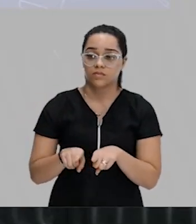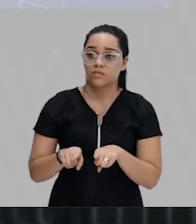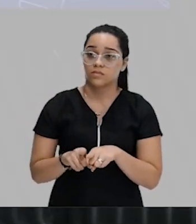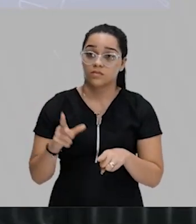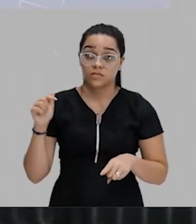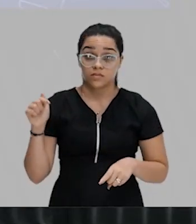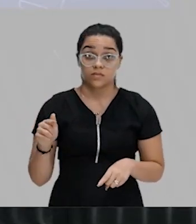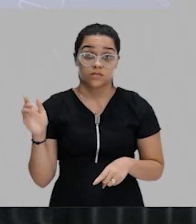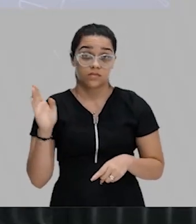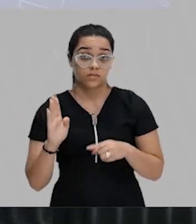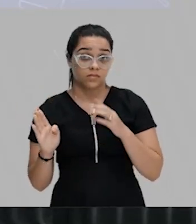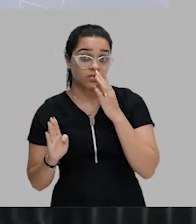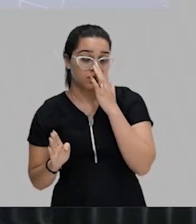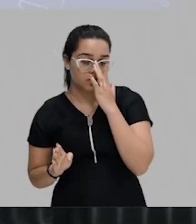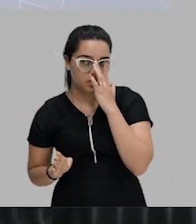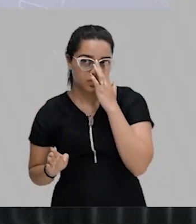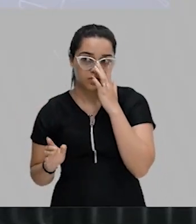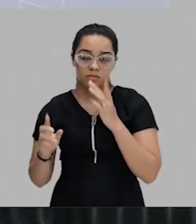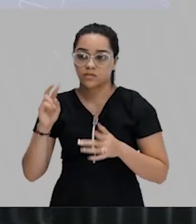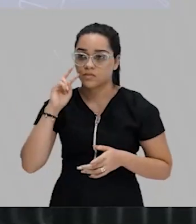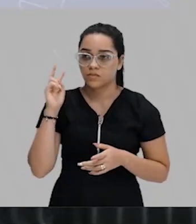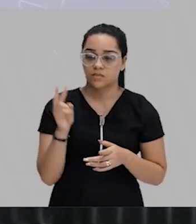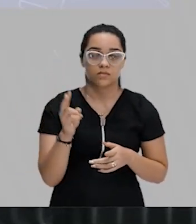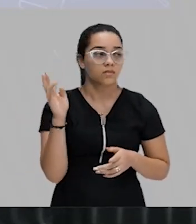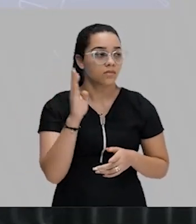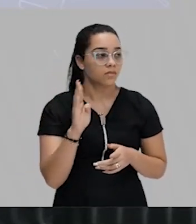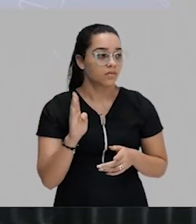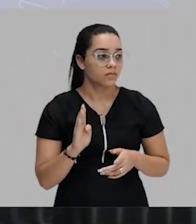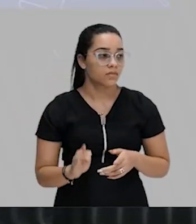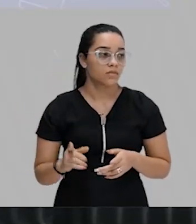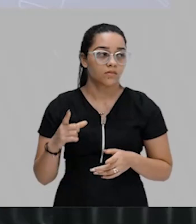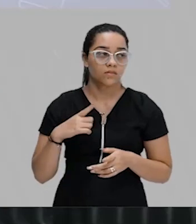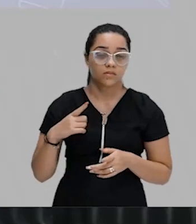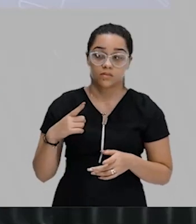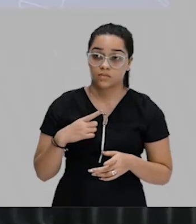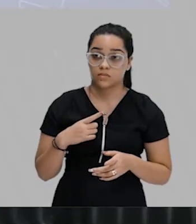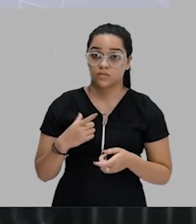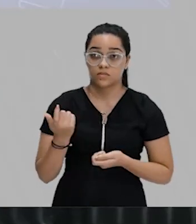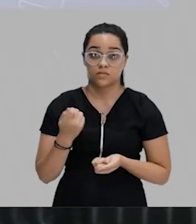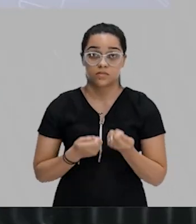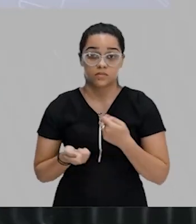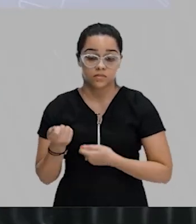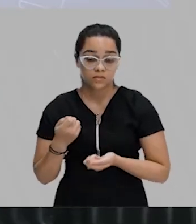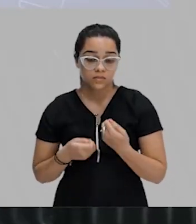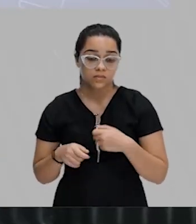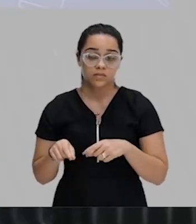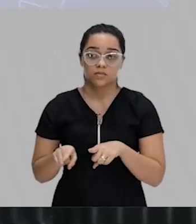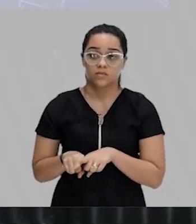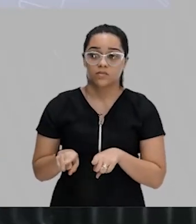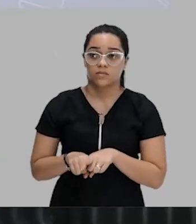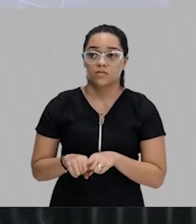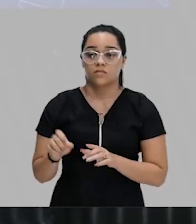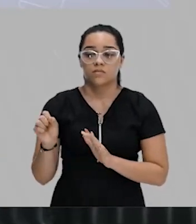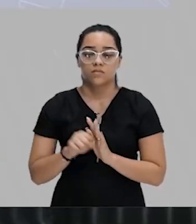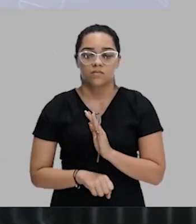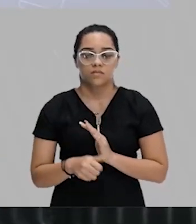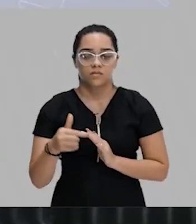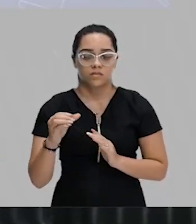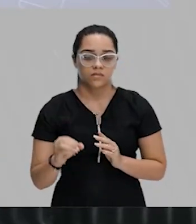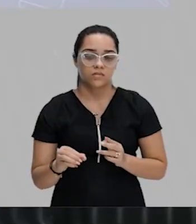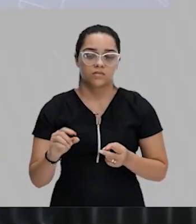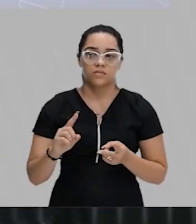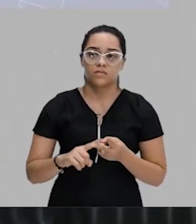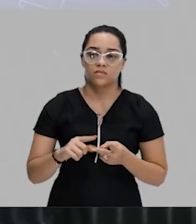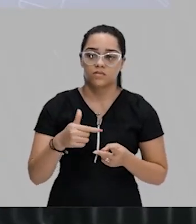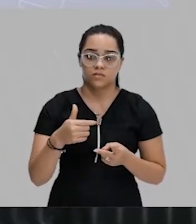do Brasil, quando se olha para o Brasil em termos de questões econômicas, final do século XX, começo